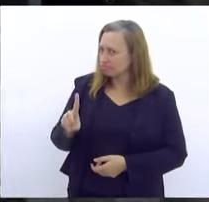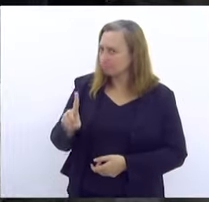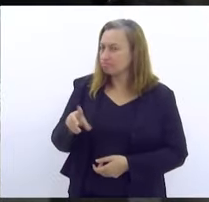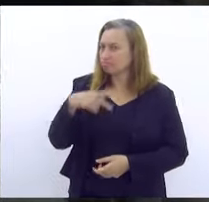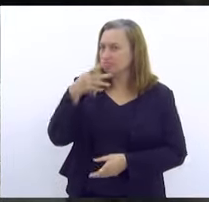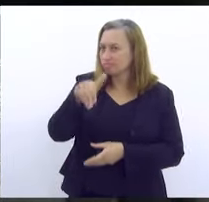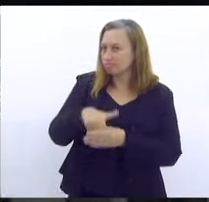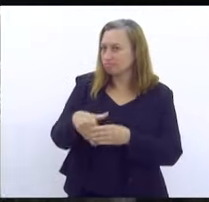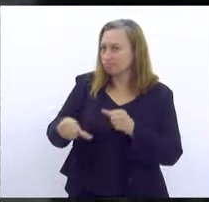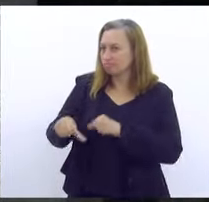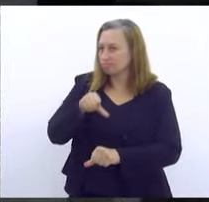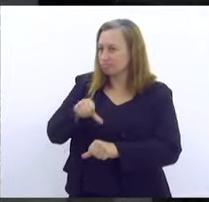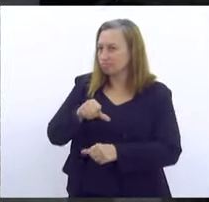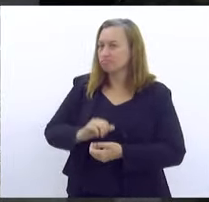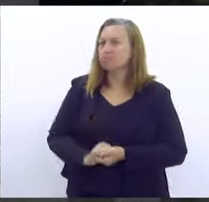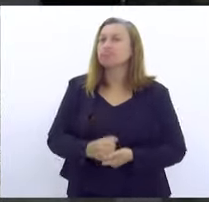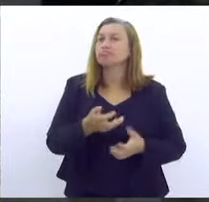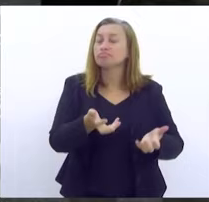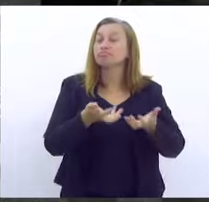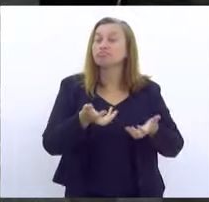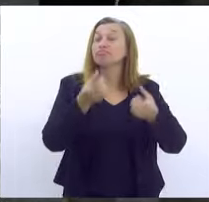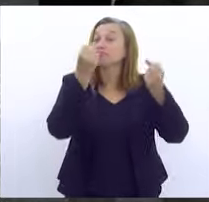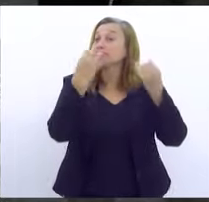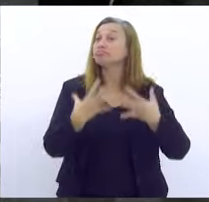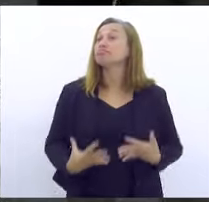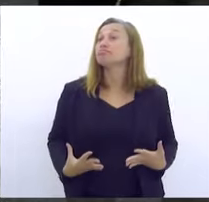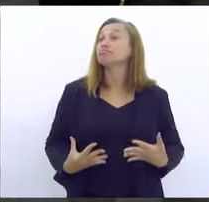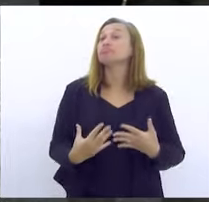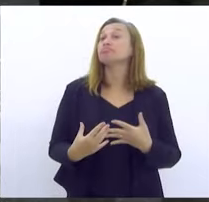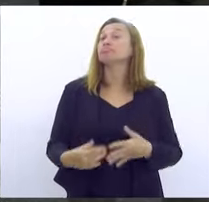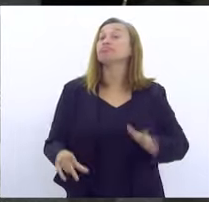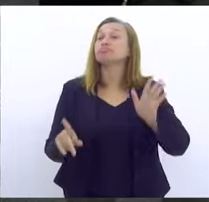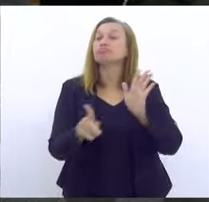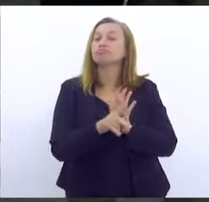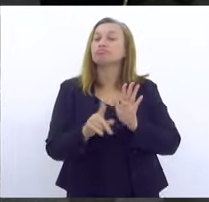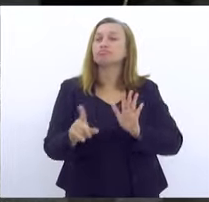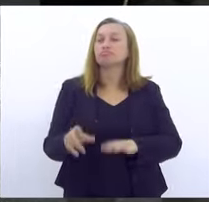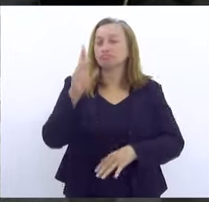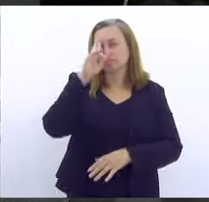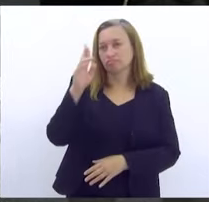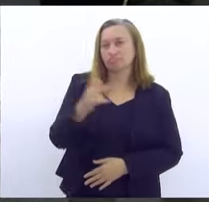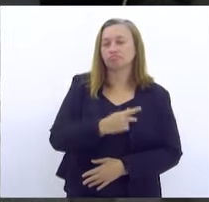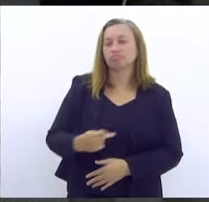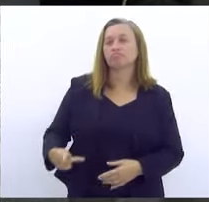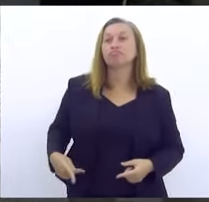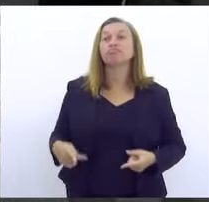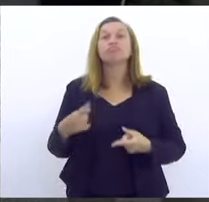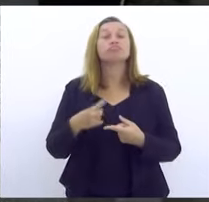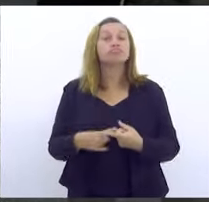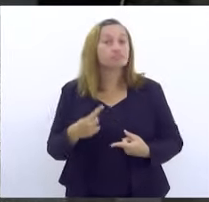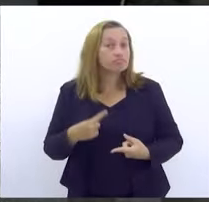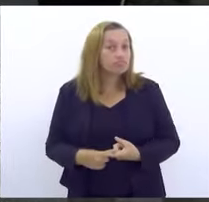divergir. Eu queria explicar esse projeto, senhora presidente, porque